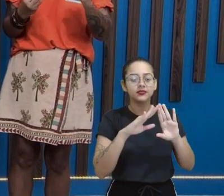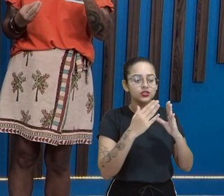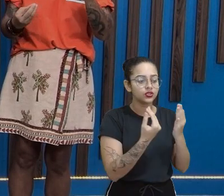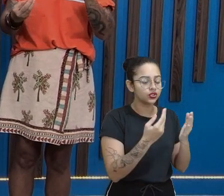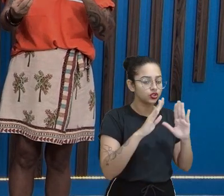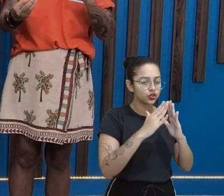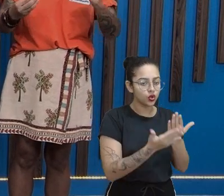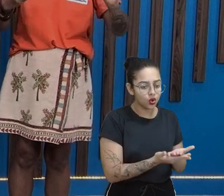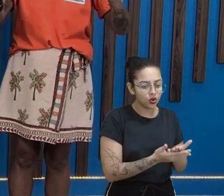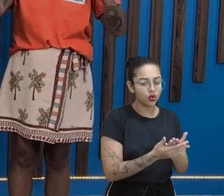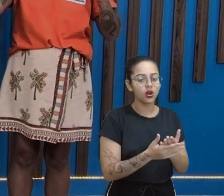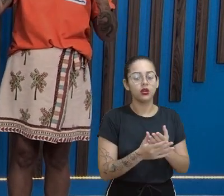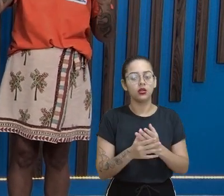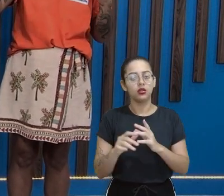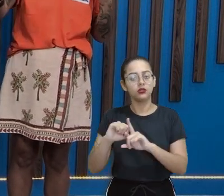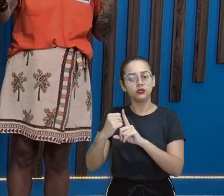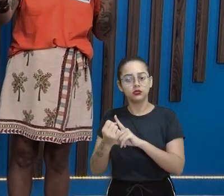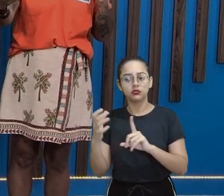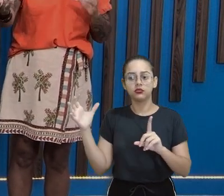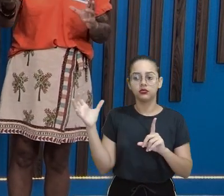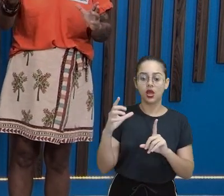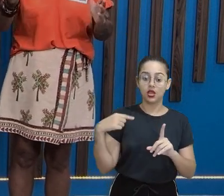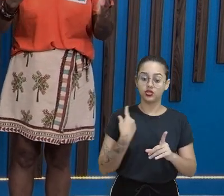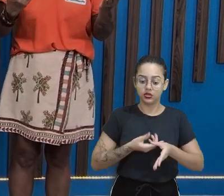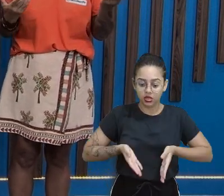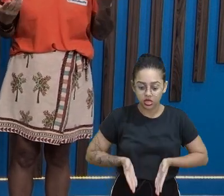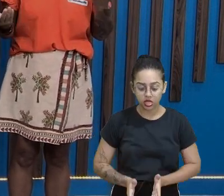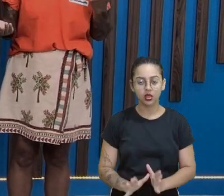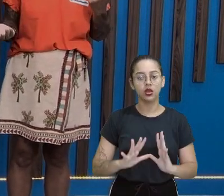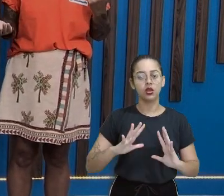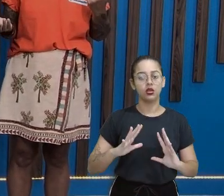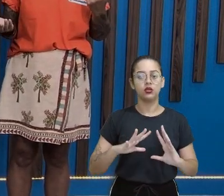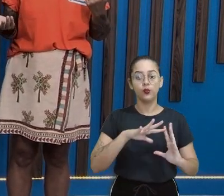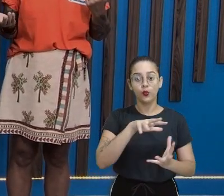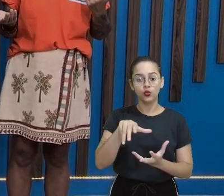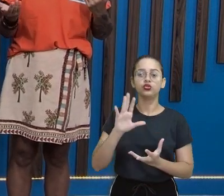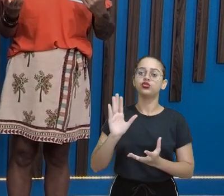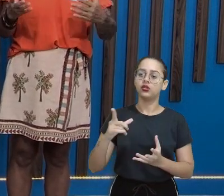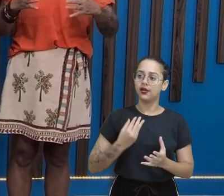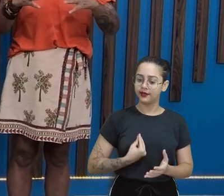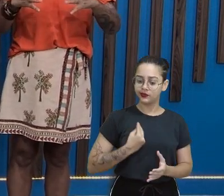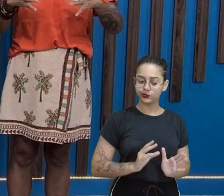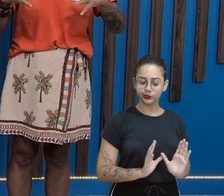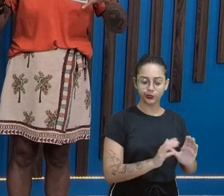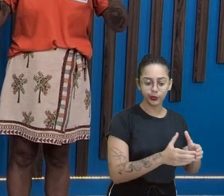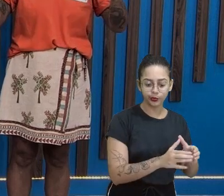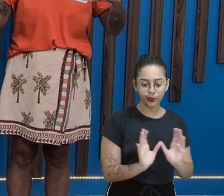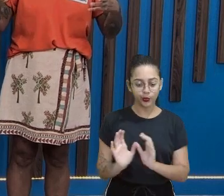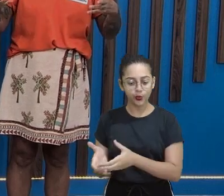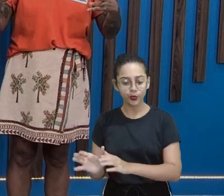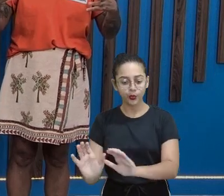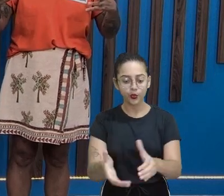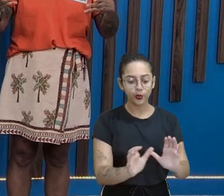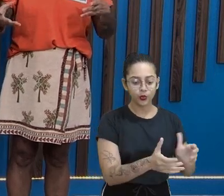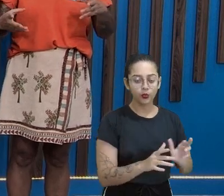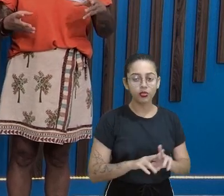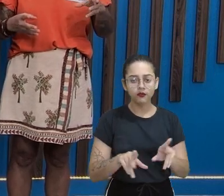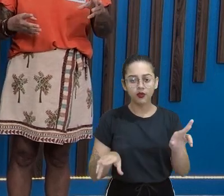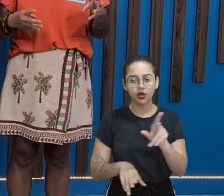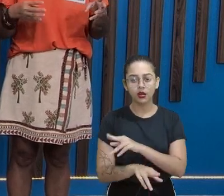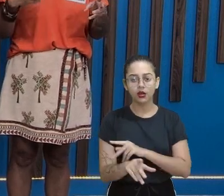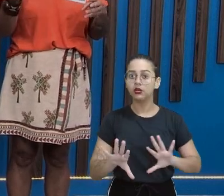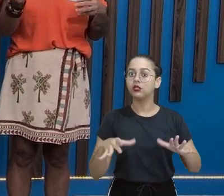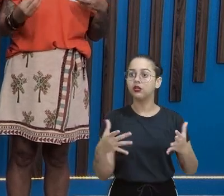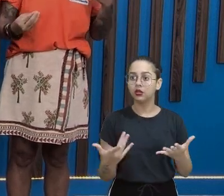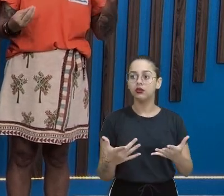vem para um mundo, já existem grupos. Primeiro grupo que nos recebe é a nossa família. E aí já ampliando esses grupos, né? A escola,